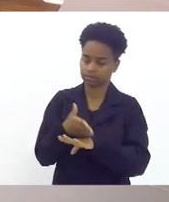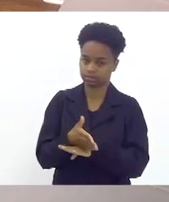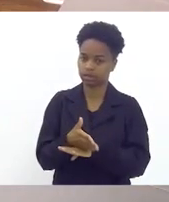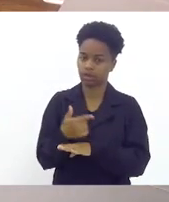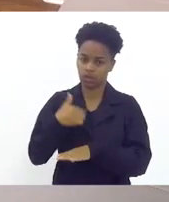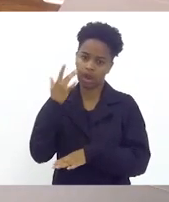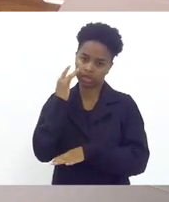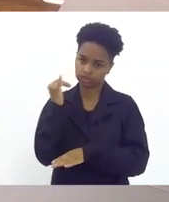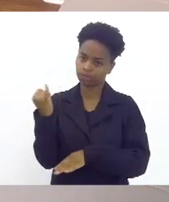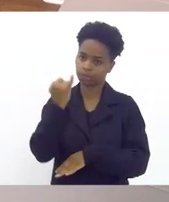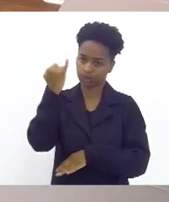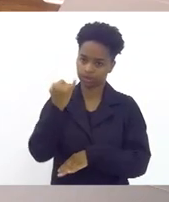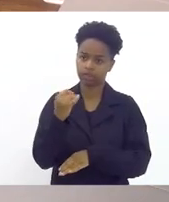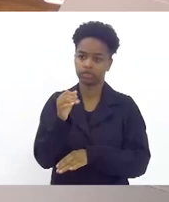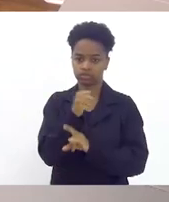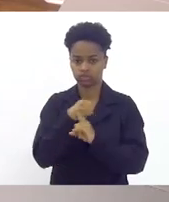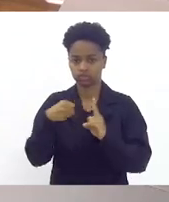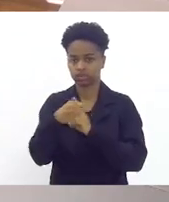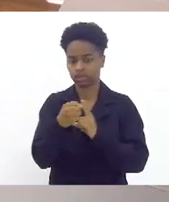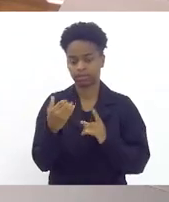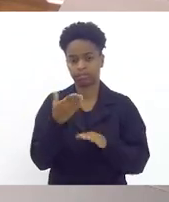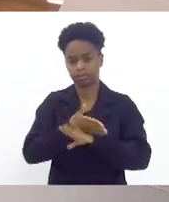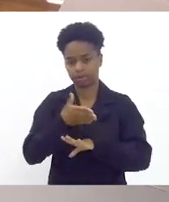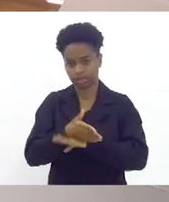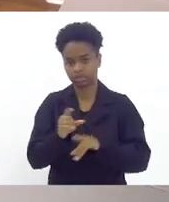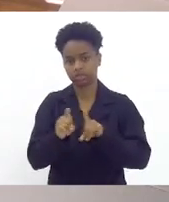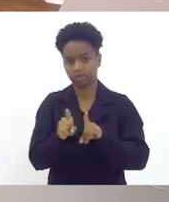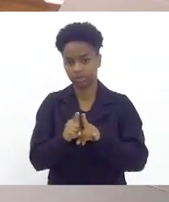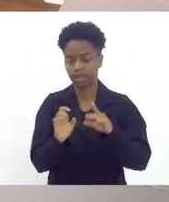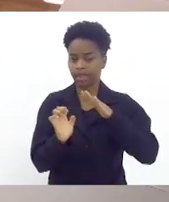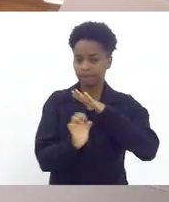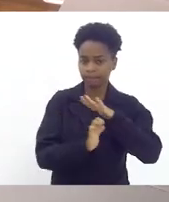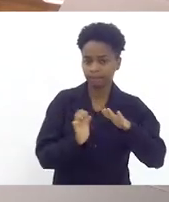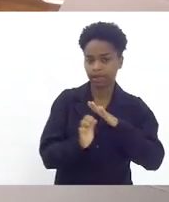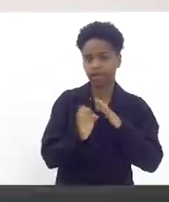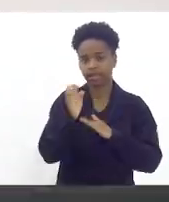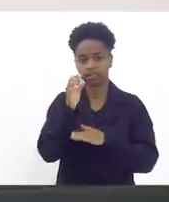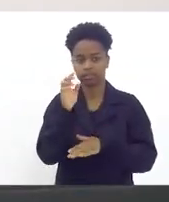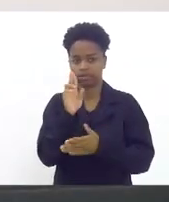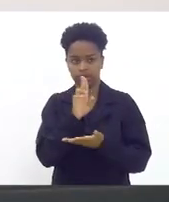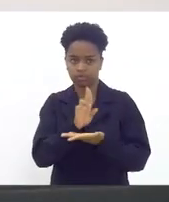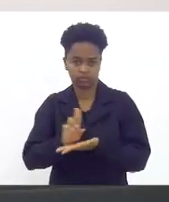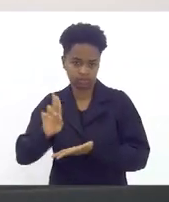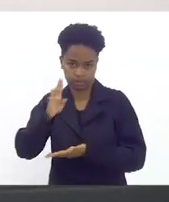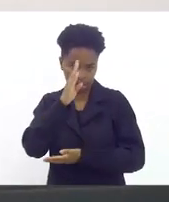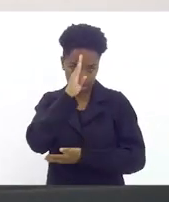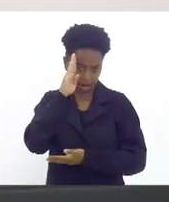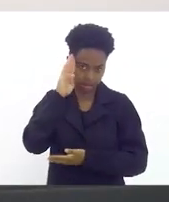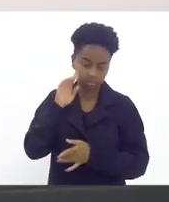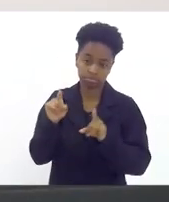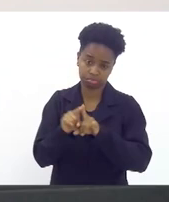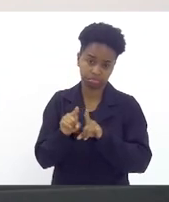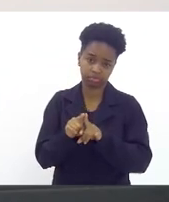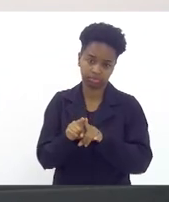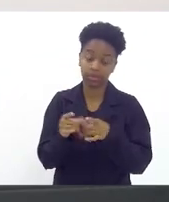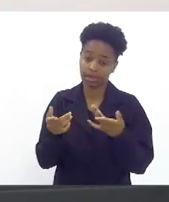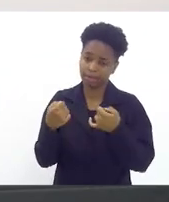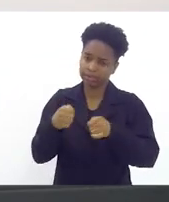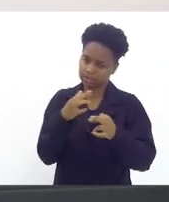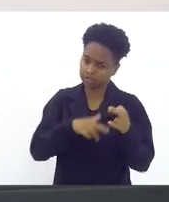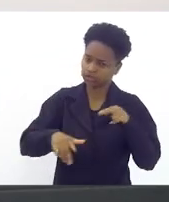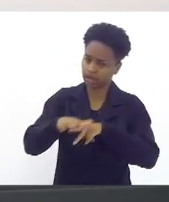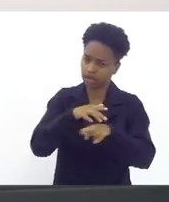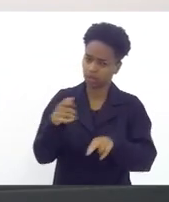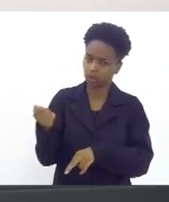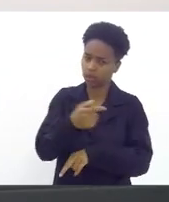a participação da sociedade civil organizada empresas academias enfim que sejam cometer mais diversa